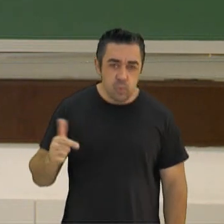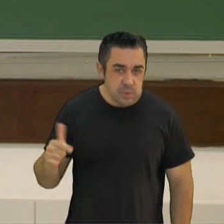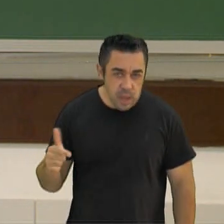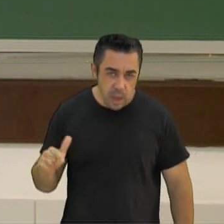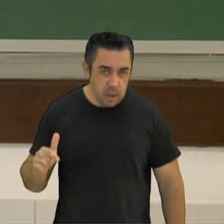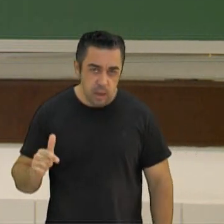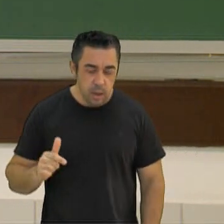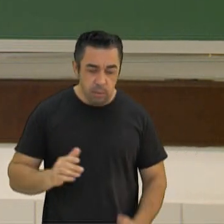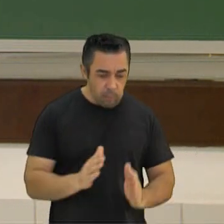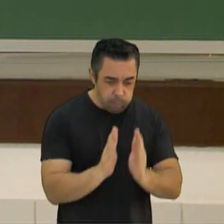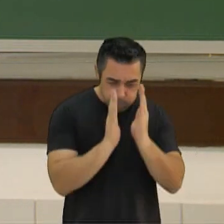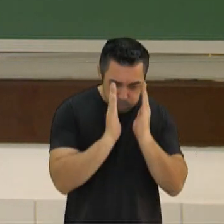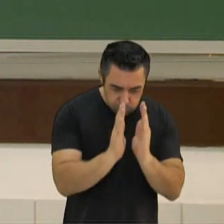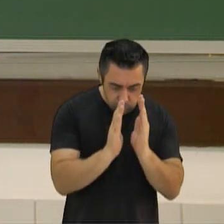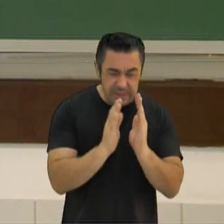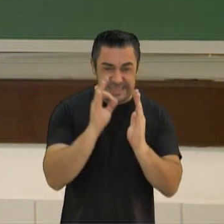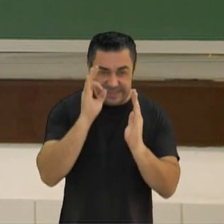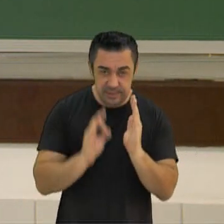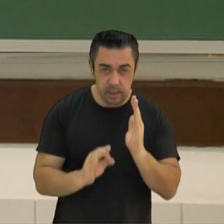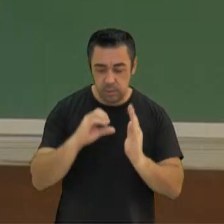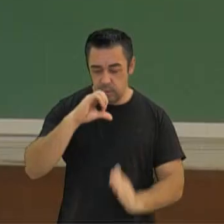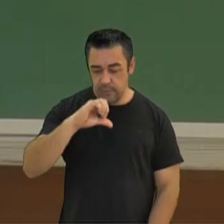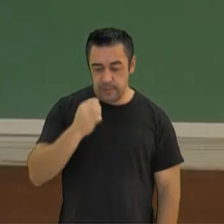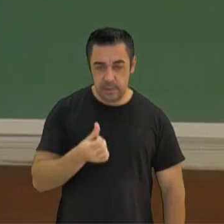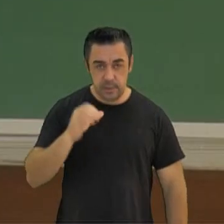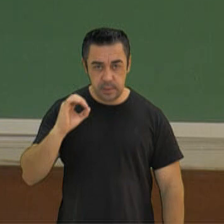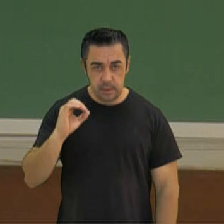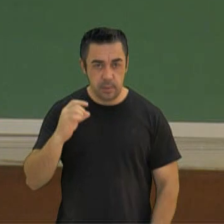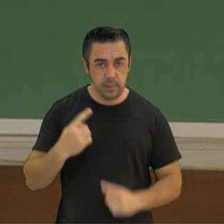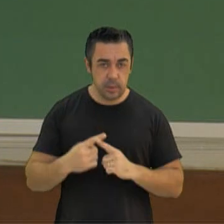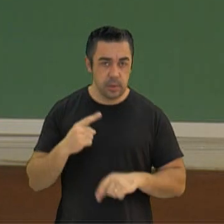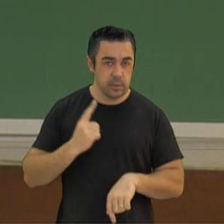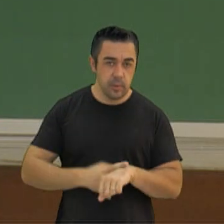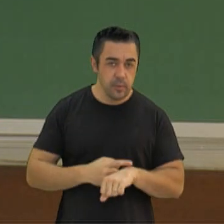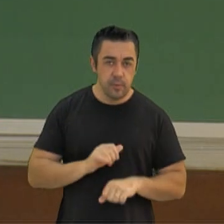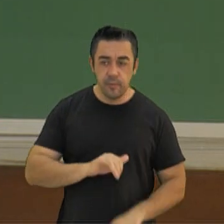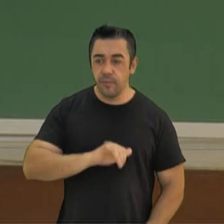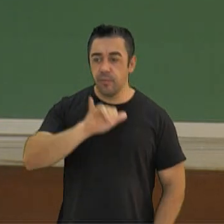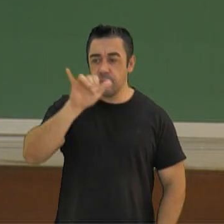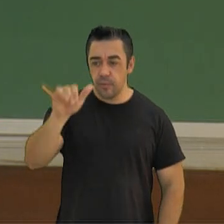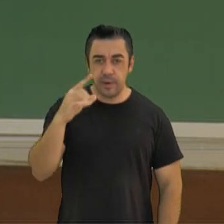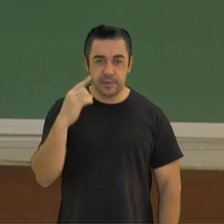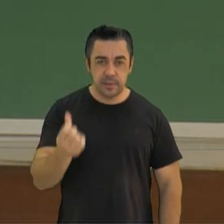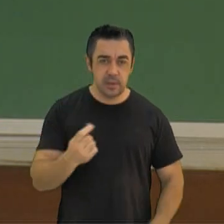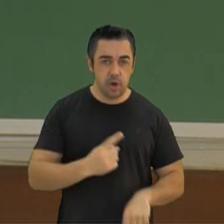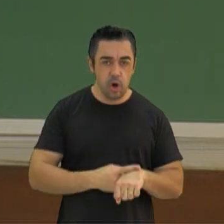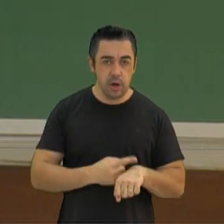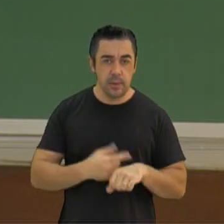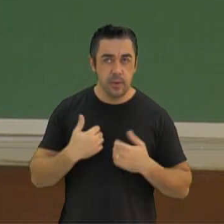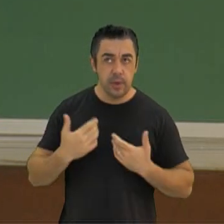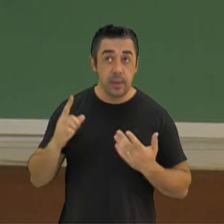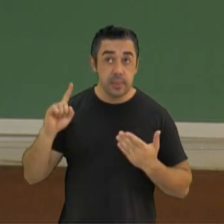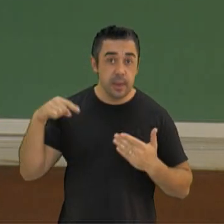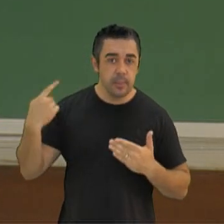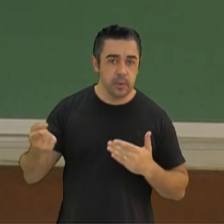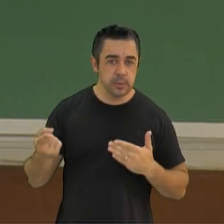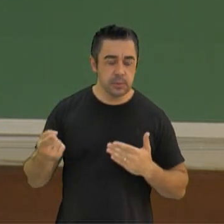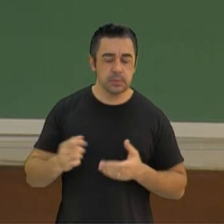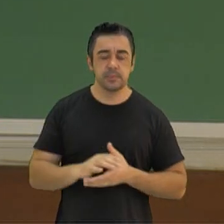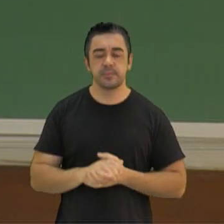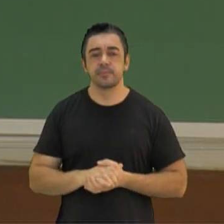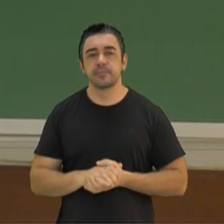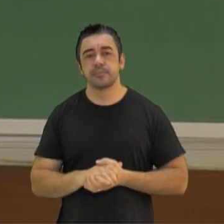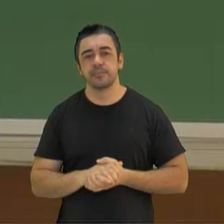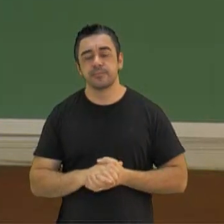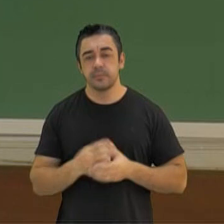dê exatamente 960, porque não tem um voo exatamente às 16 horas, até porque eu quero depois das 16, tá? Então,